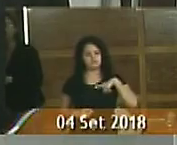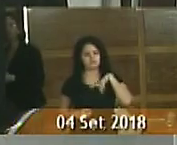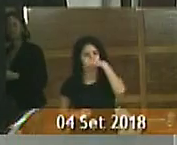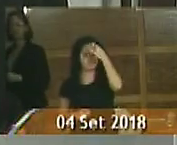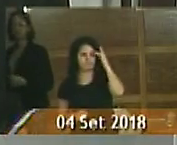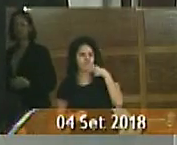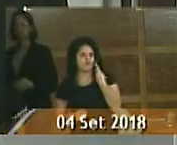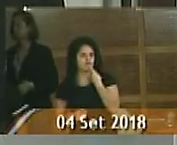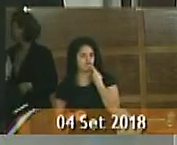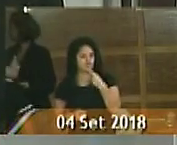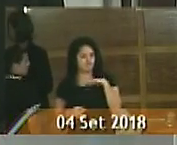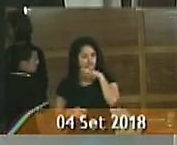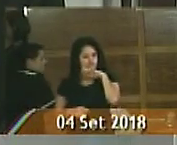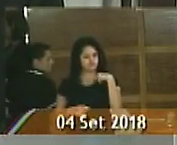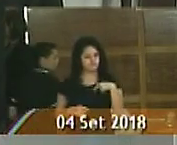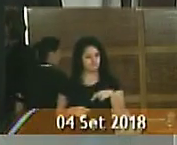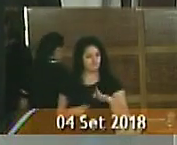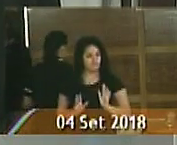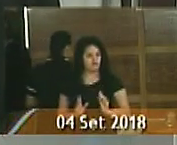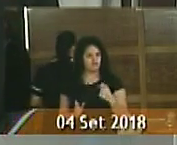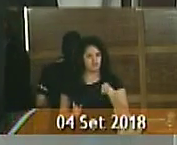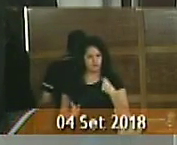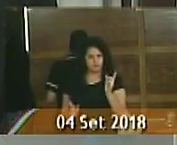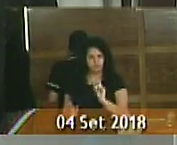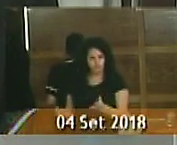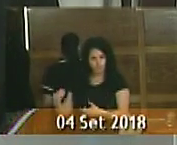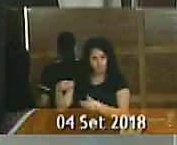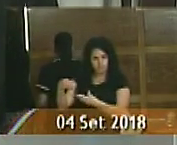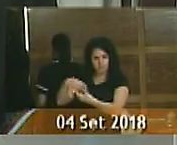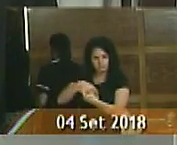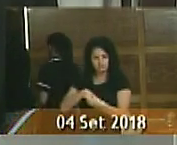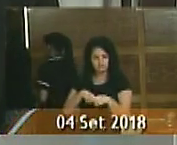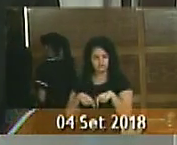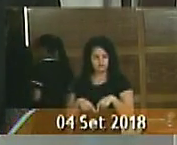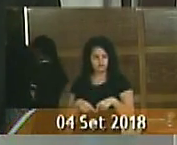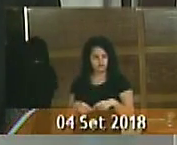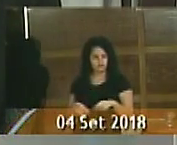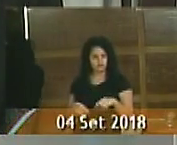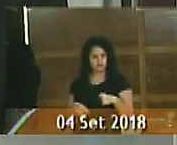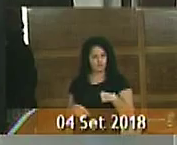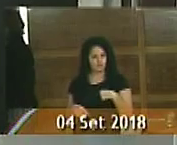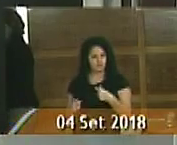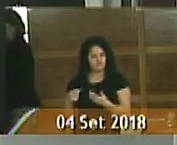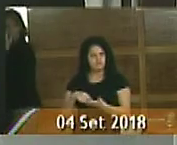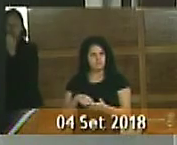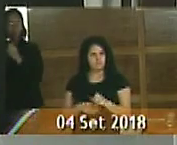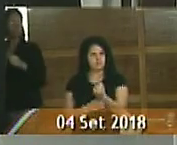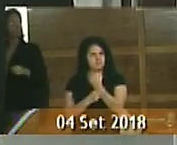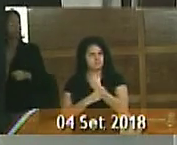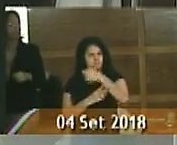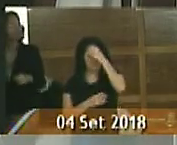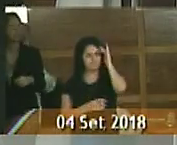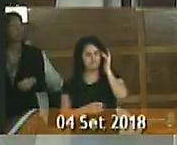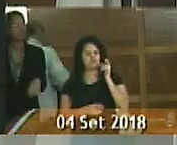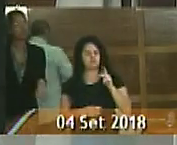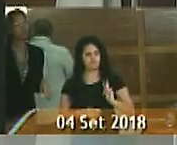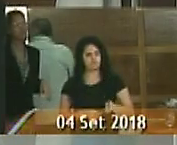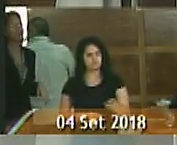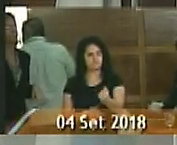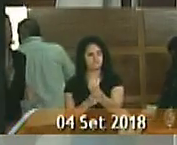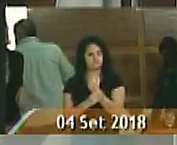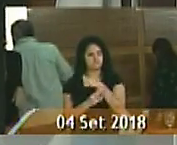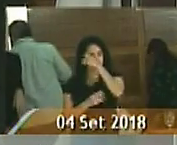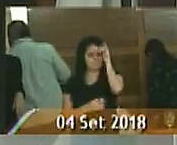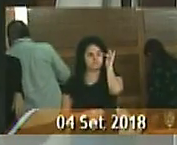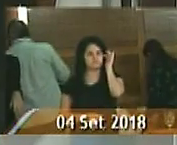vai ficar. Mas eu não fui eleito aqui para encobrir nada, não. Eu fui eleito para defender o povo e vou defender. Isso que eu quero deixar